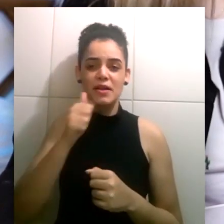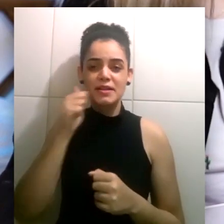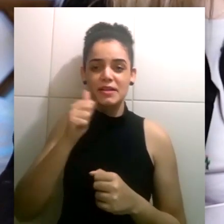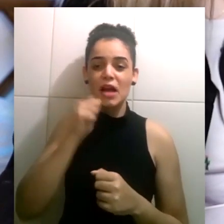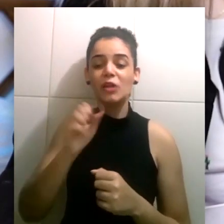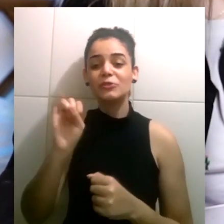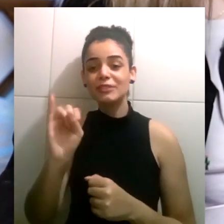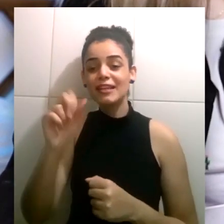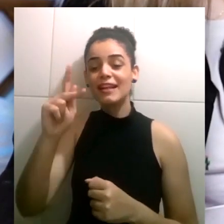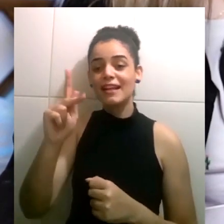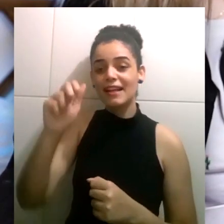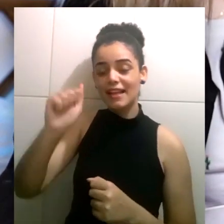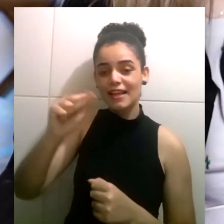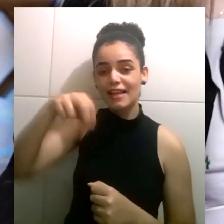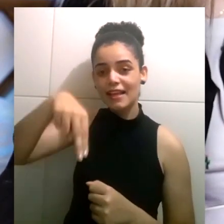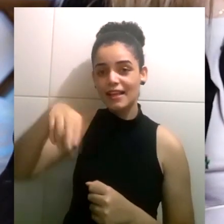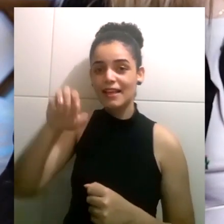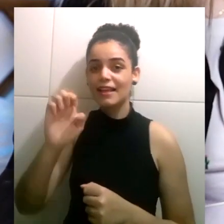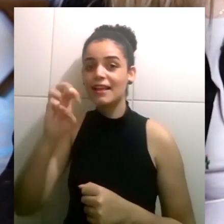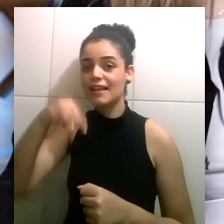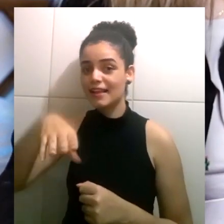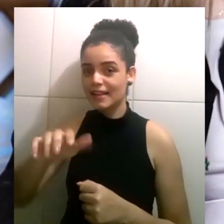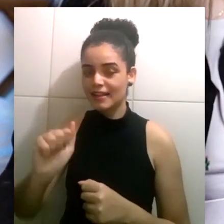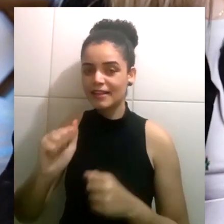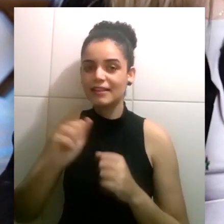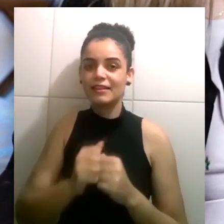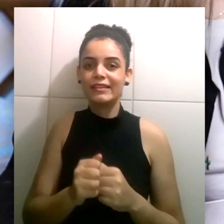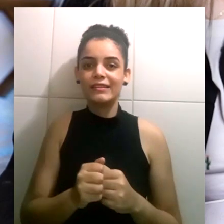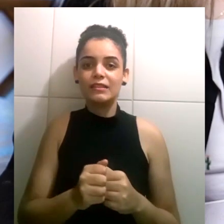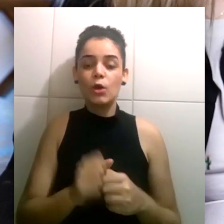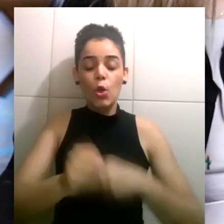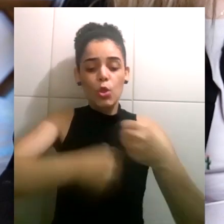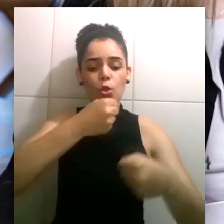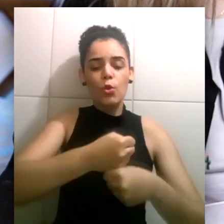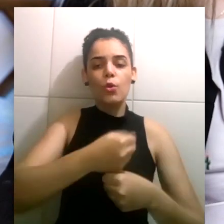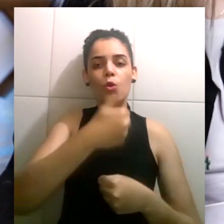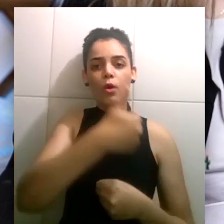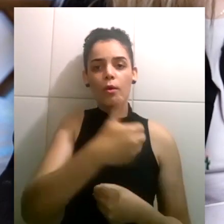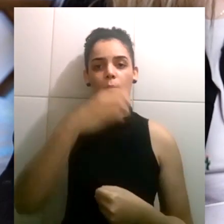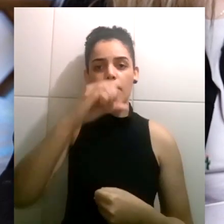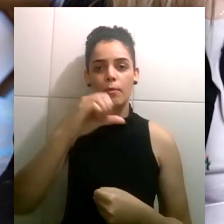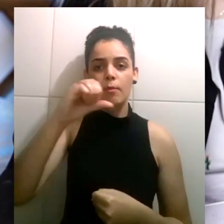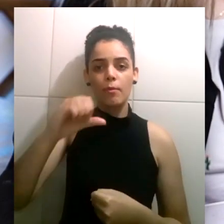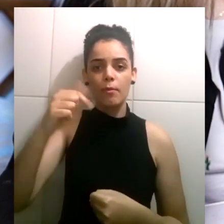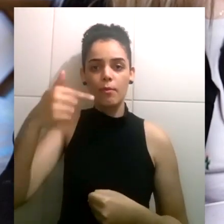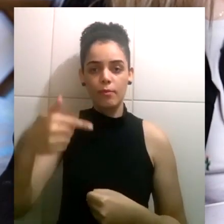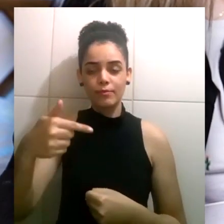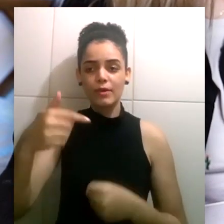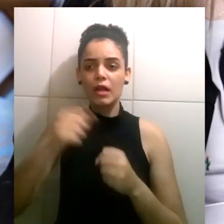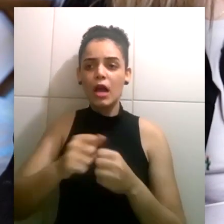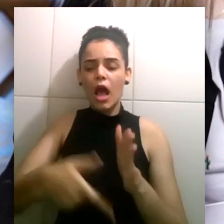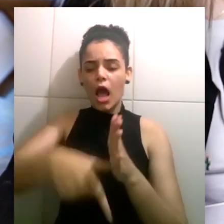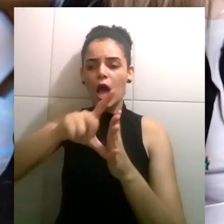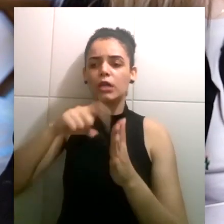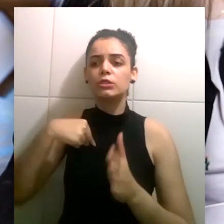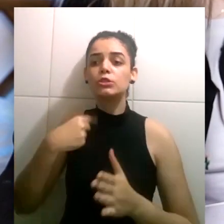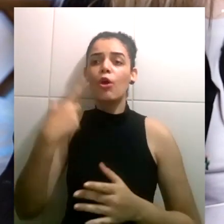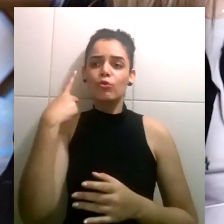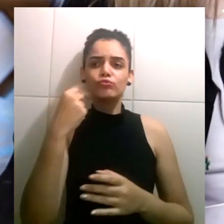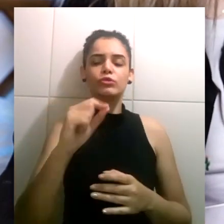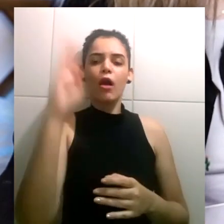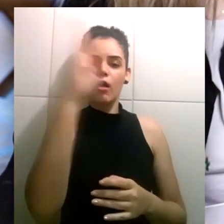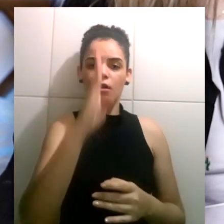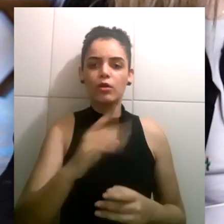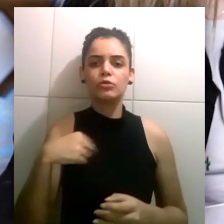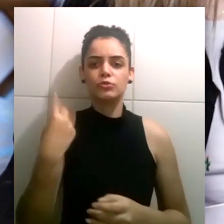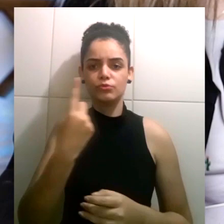conhece. Daí a gente começou a cantar juntos e em 97, um pouco antes de eu sair do Brasil de novo, a